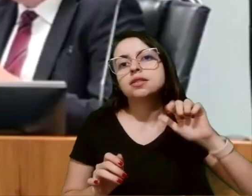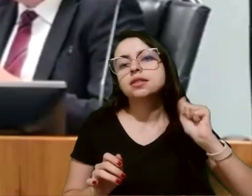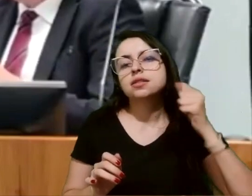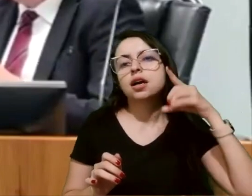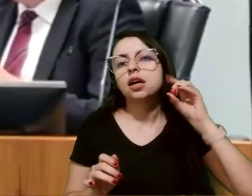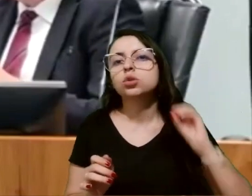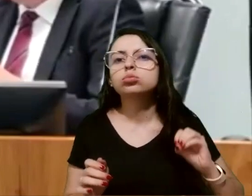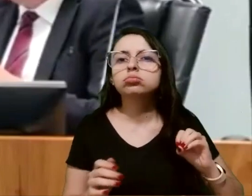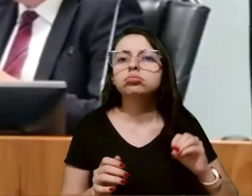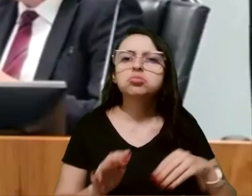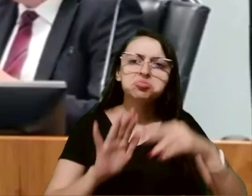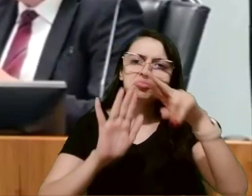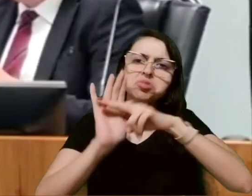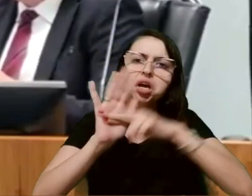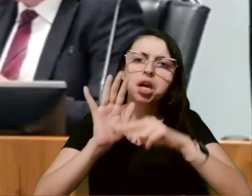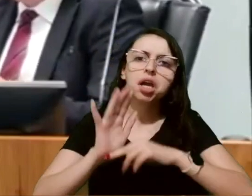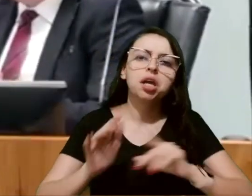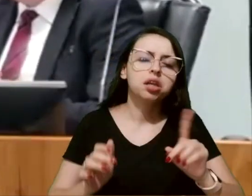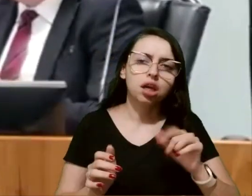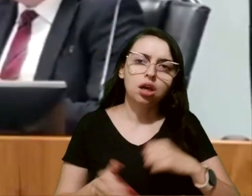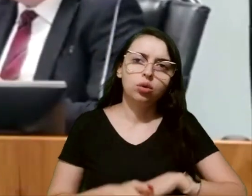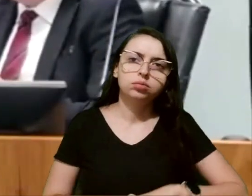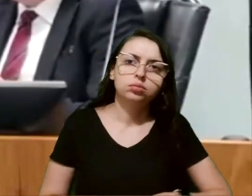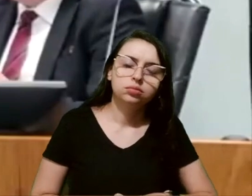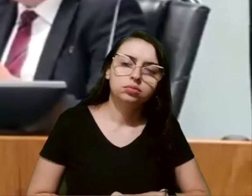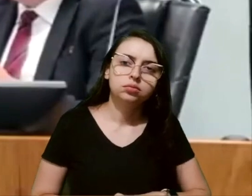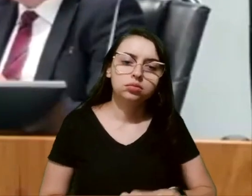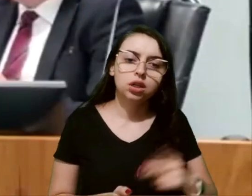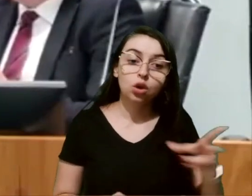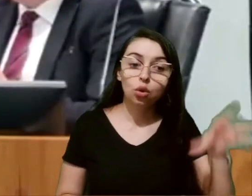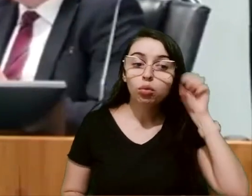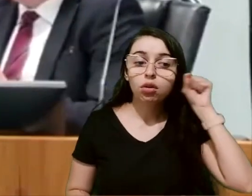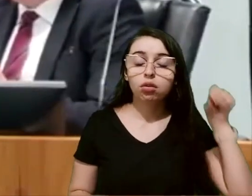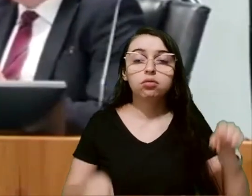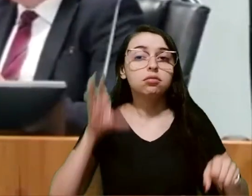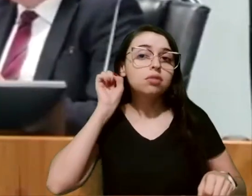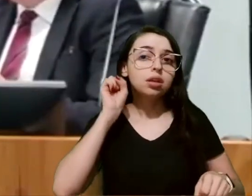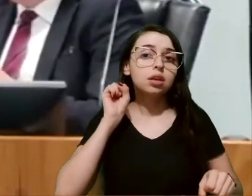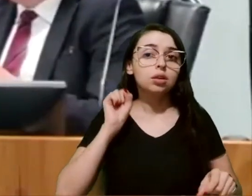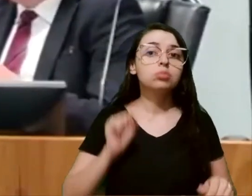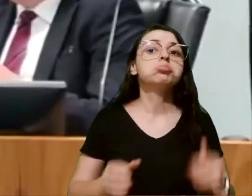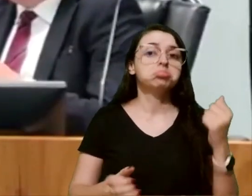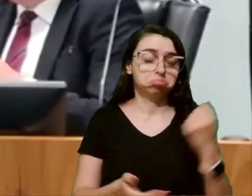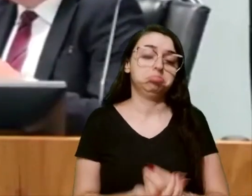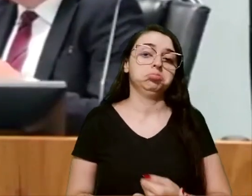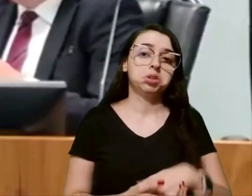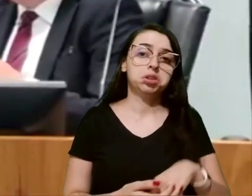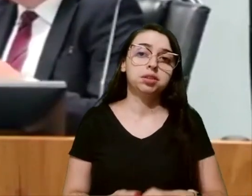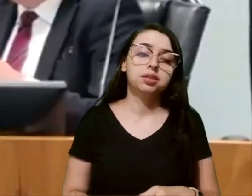um critério de especialização, né. E